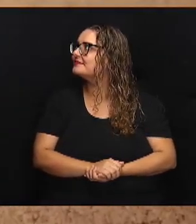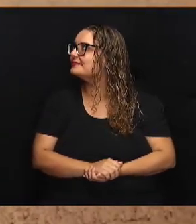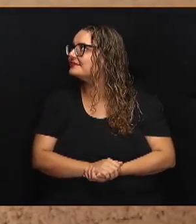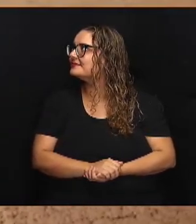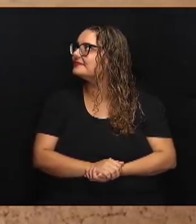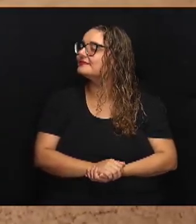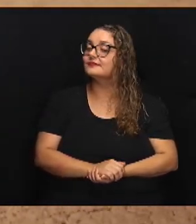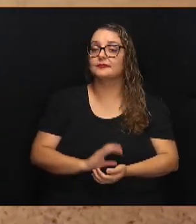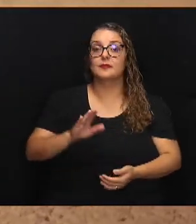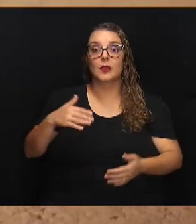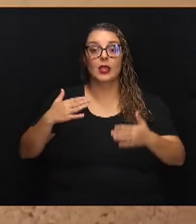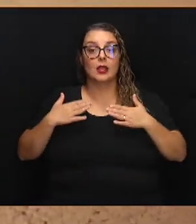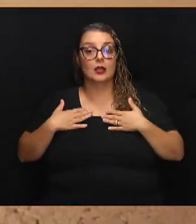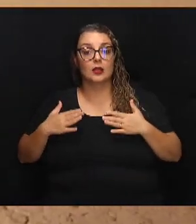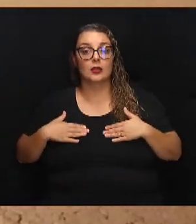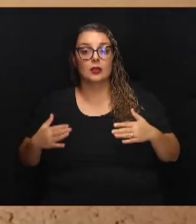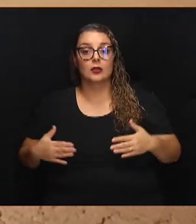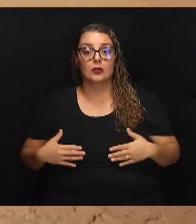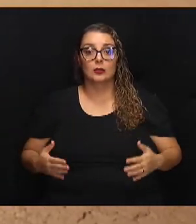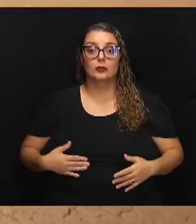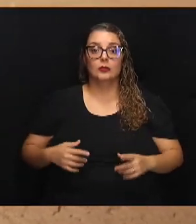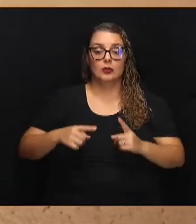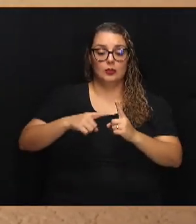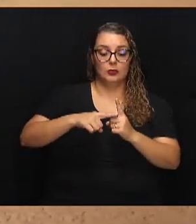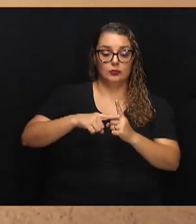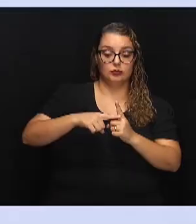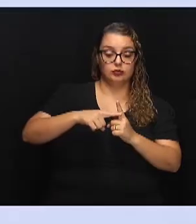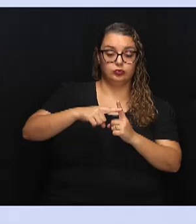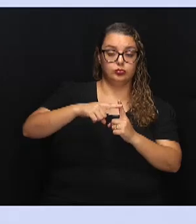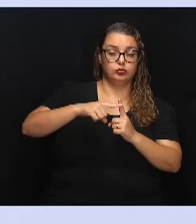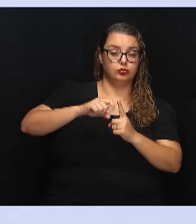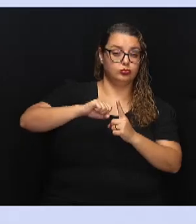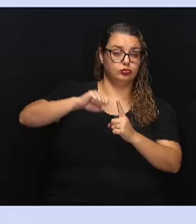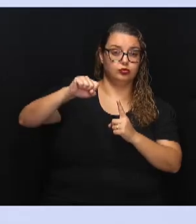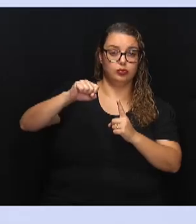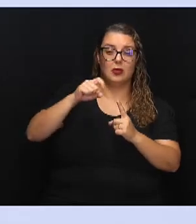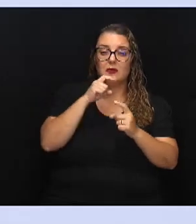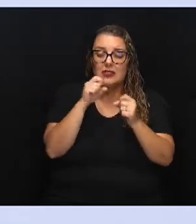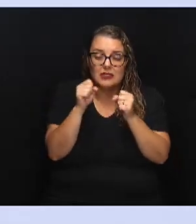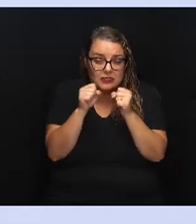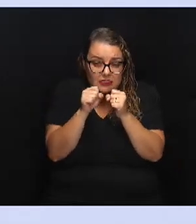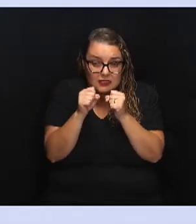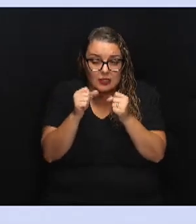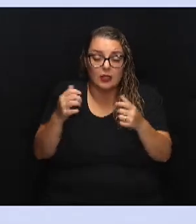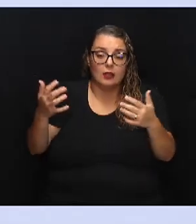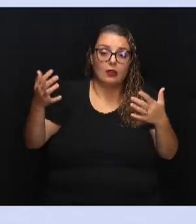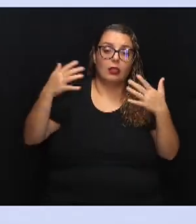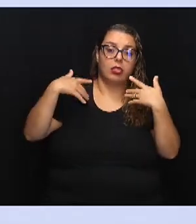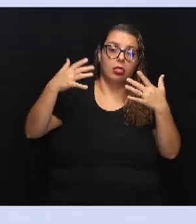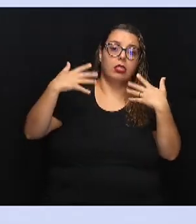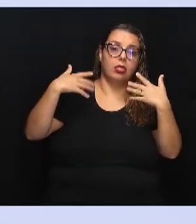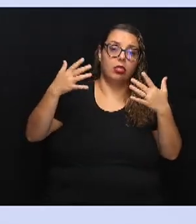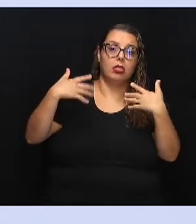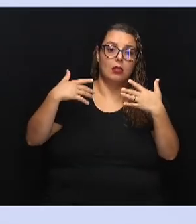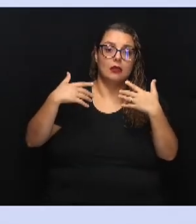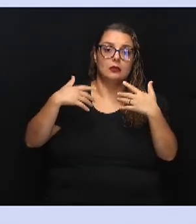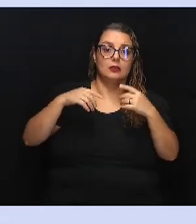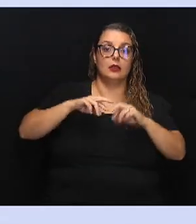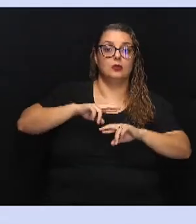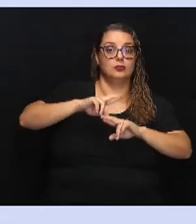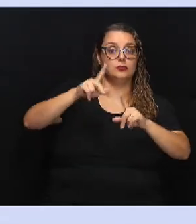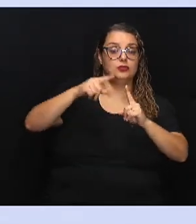Quando o corpo humano é exposto a temperaturas extremas, seja frio ou calor, que se desviam da faixa ideal